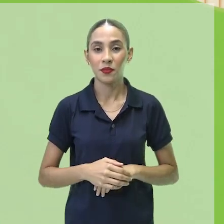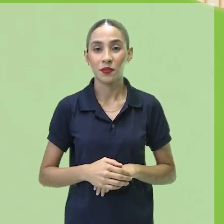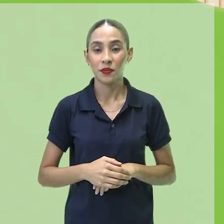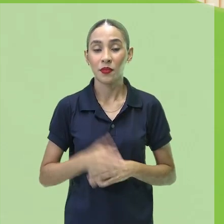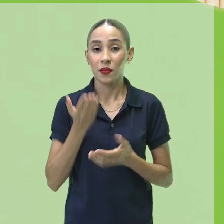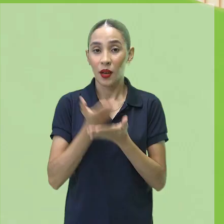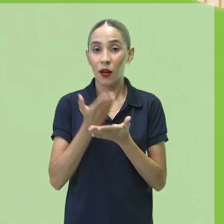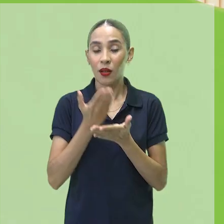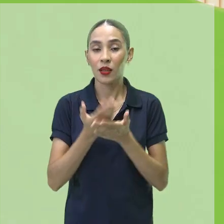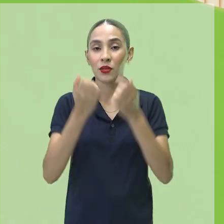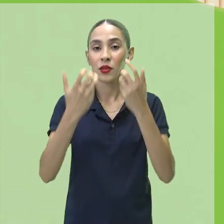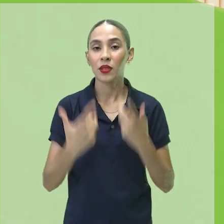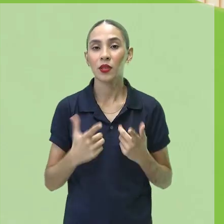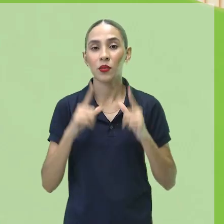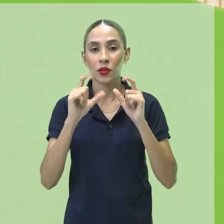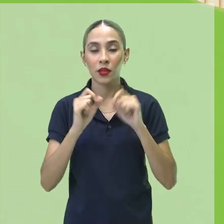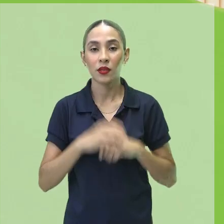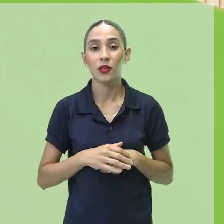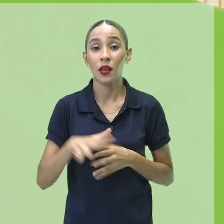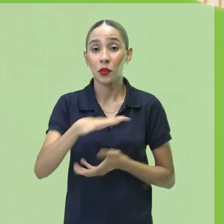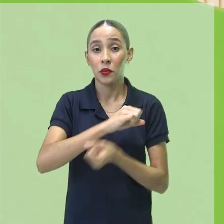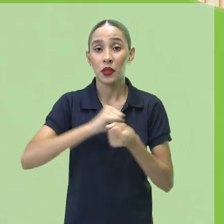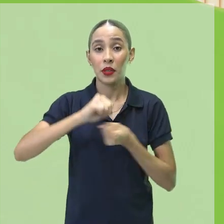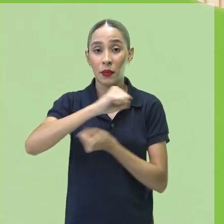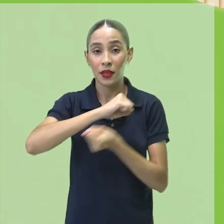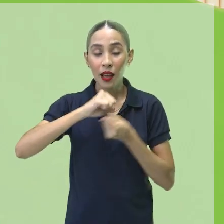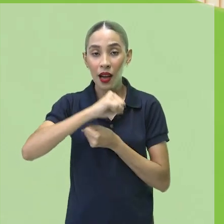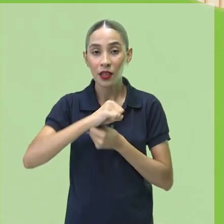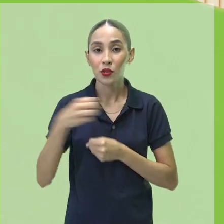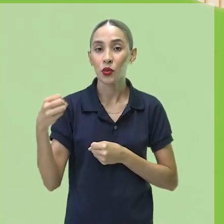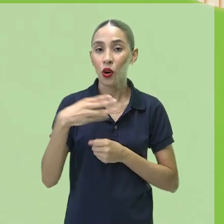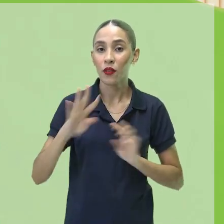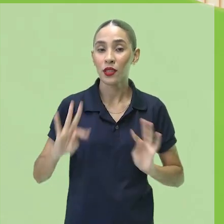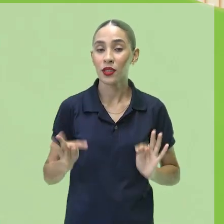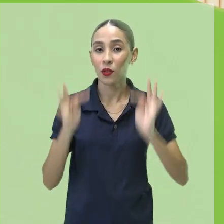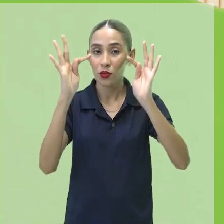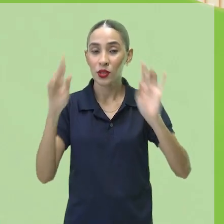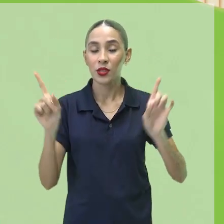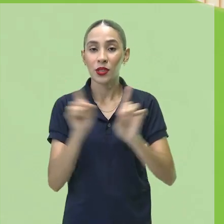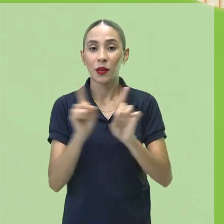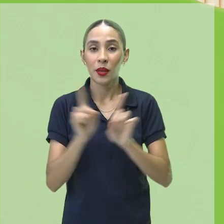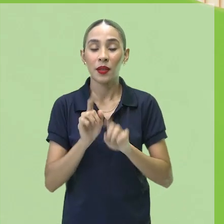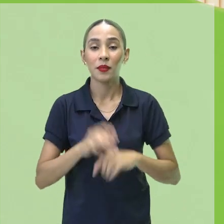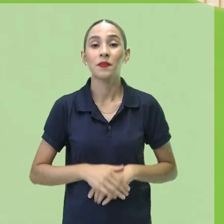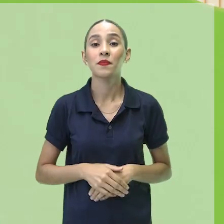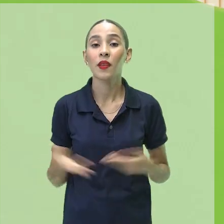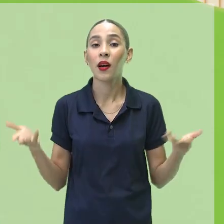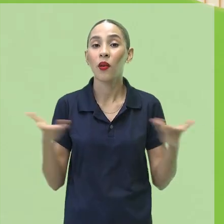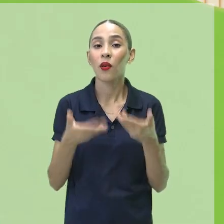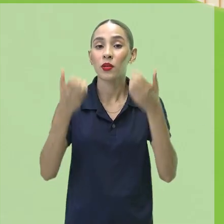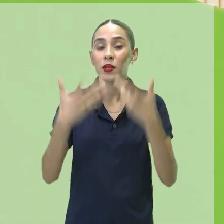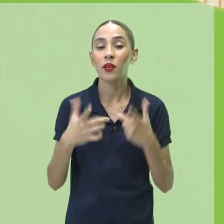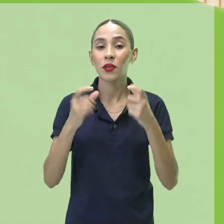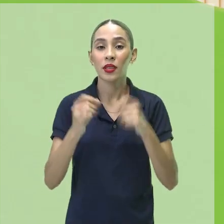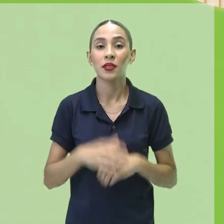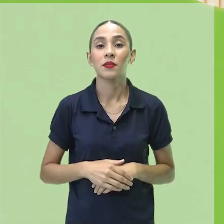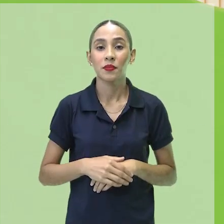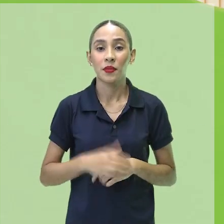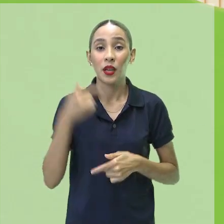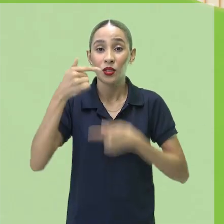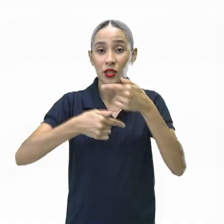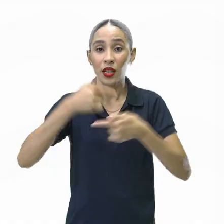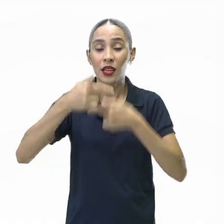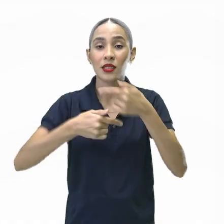nossa aula, falando aí de sustentabilidade, de novas tecnologias. Vamos agora falar da geração